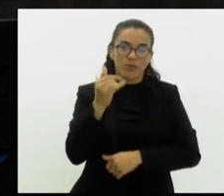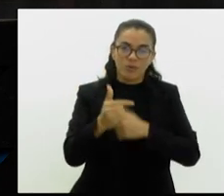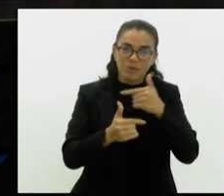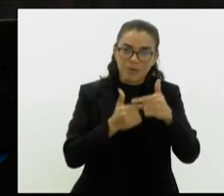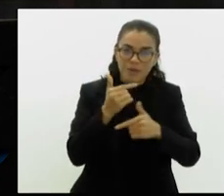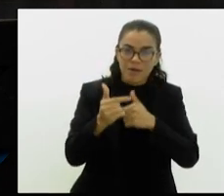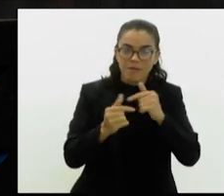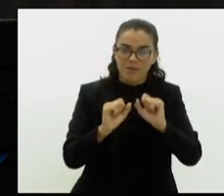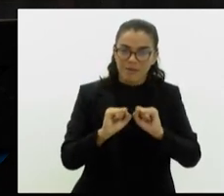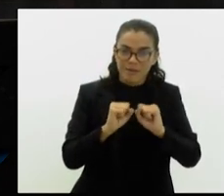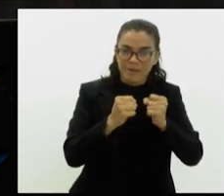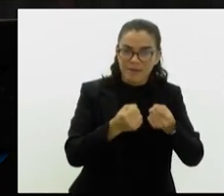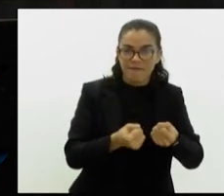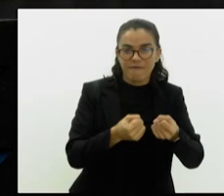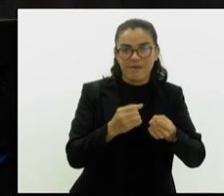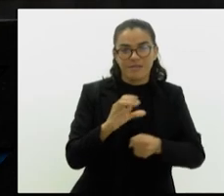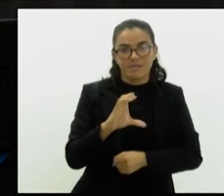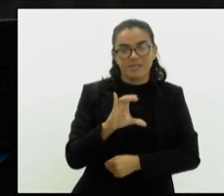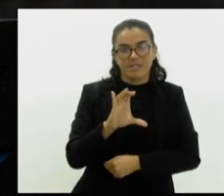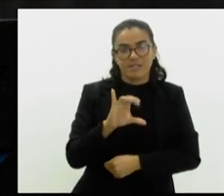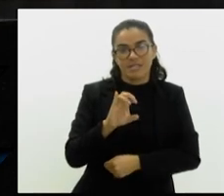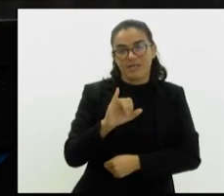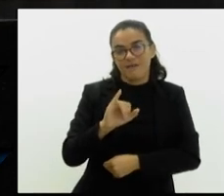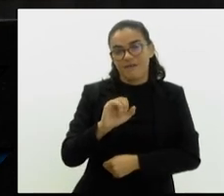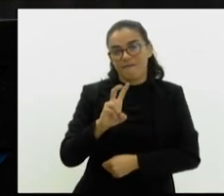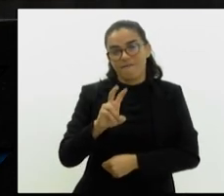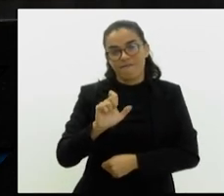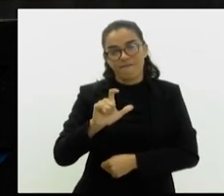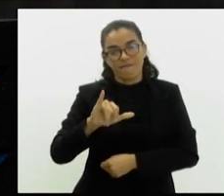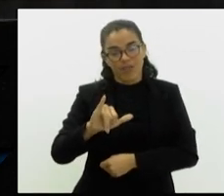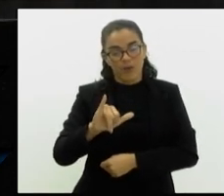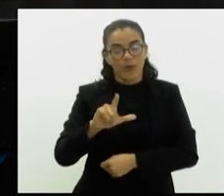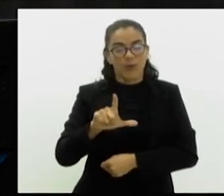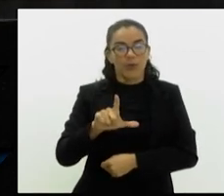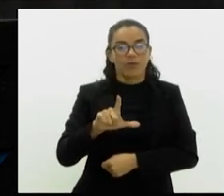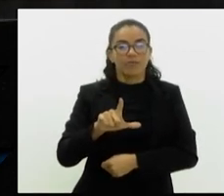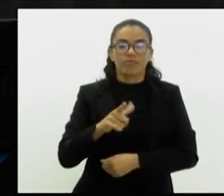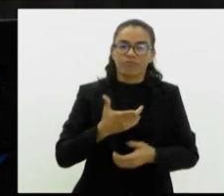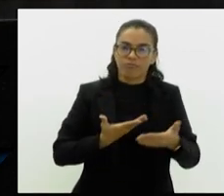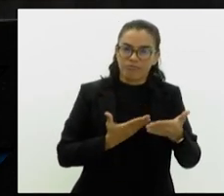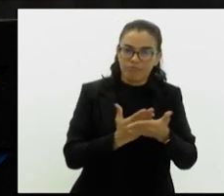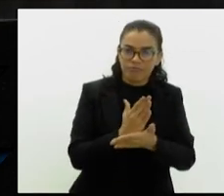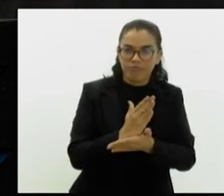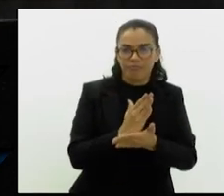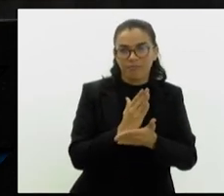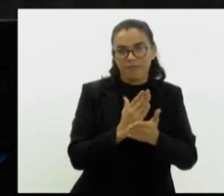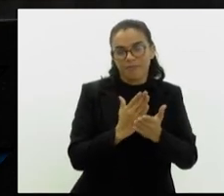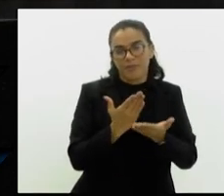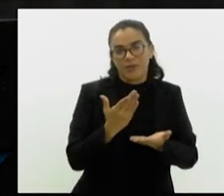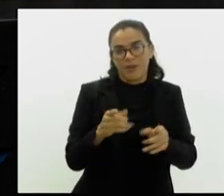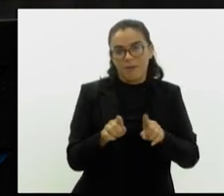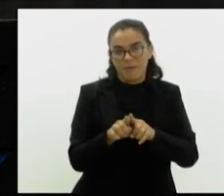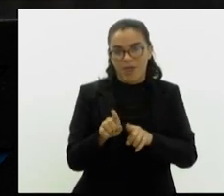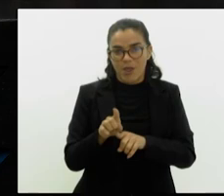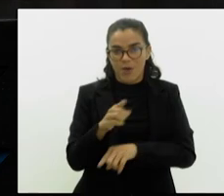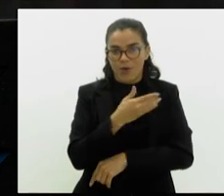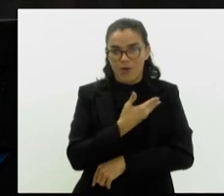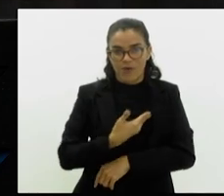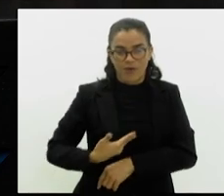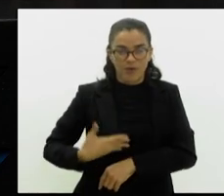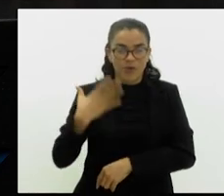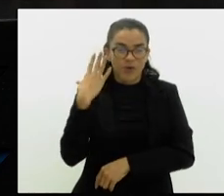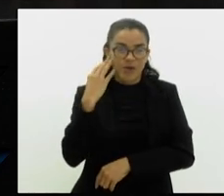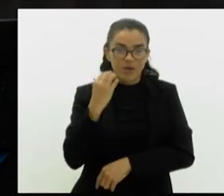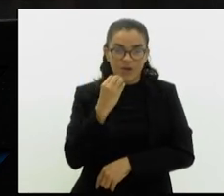defesas civis do nosso Estado do Rio de Janeiro nós aprovamos aqui nessa casa e o governador Cláudio Castro